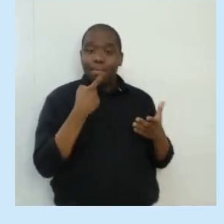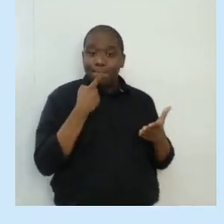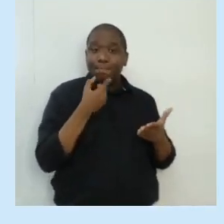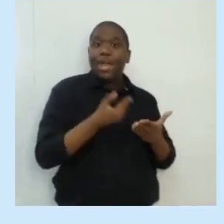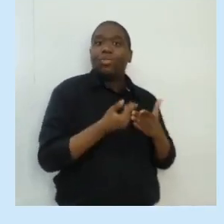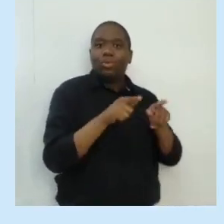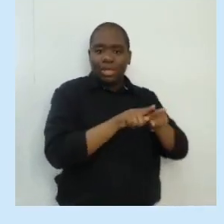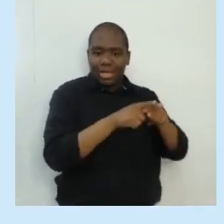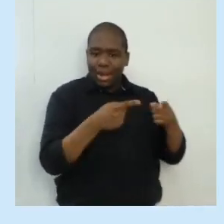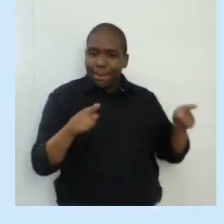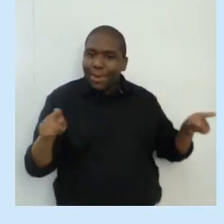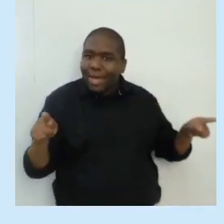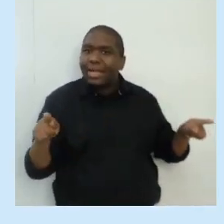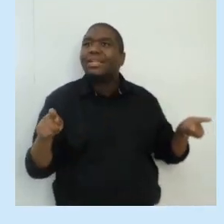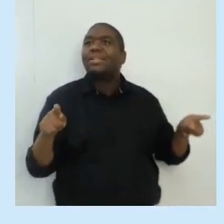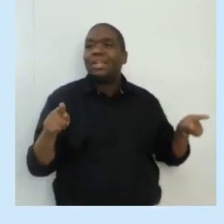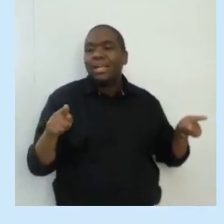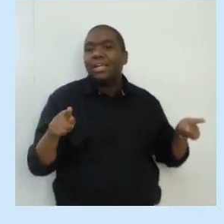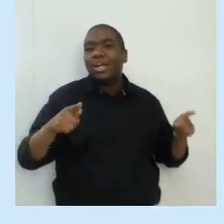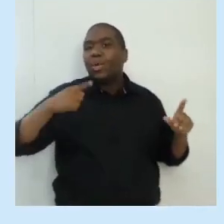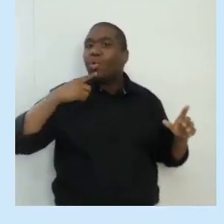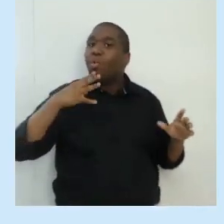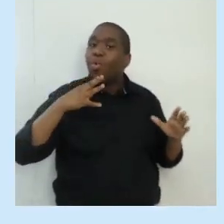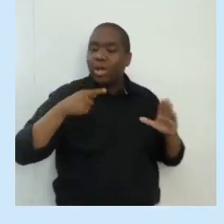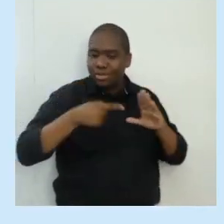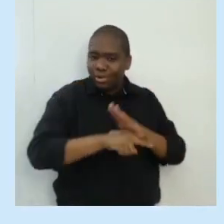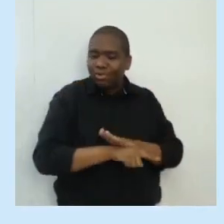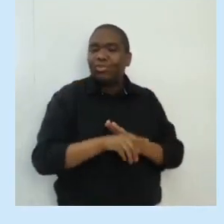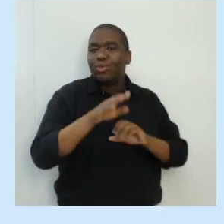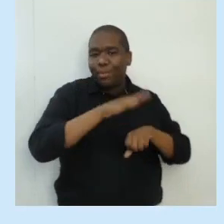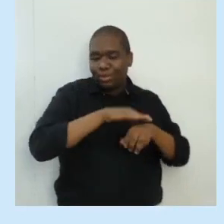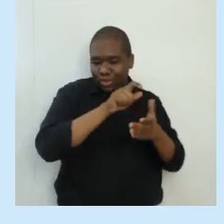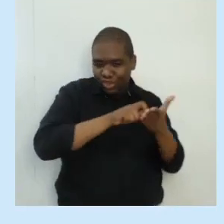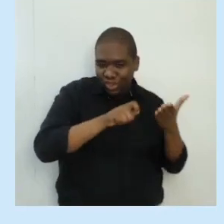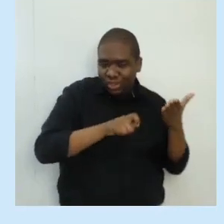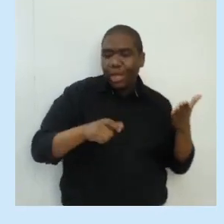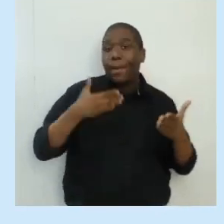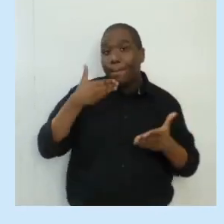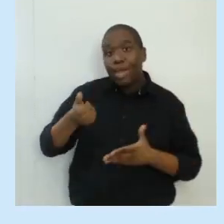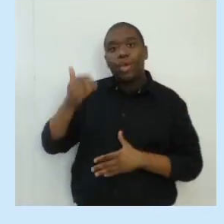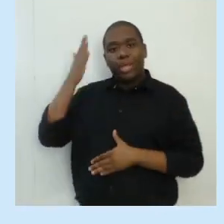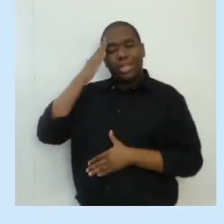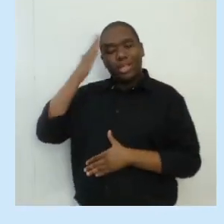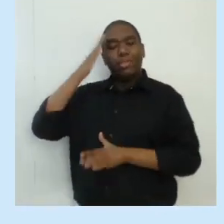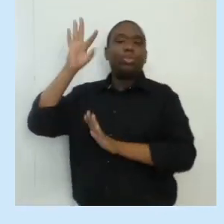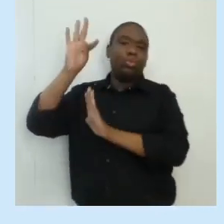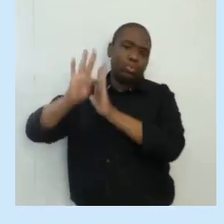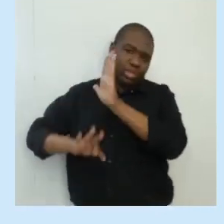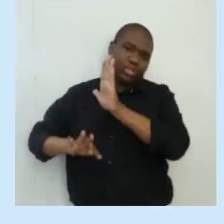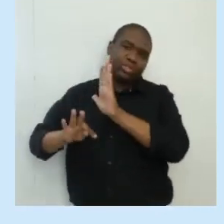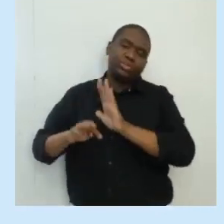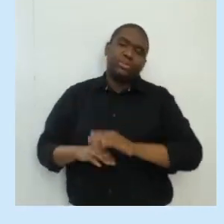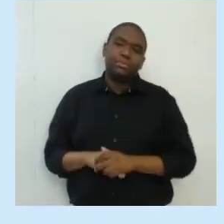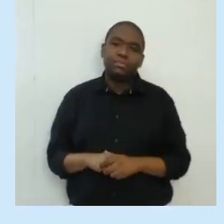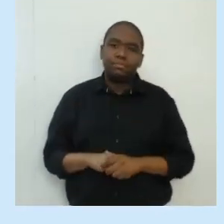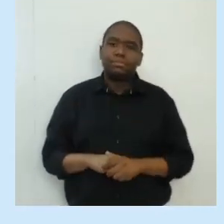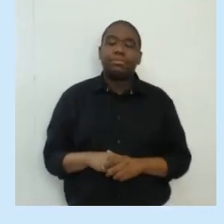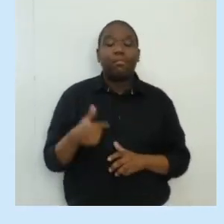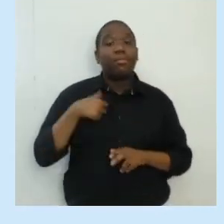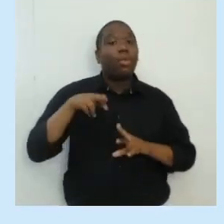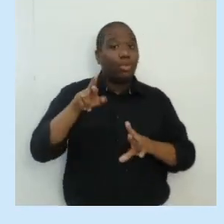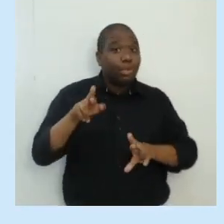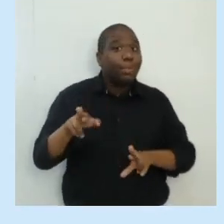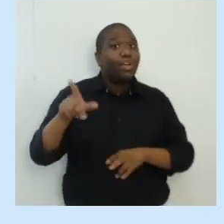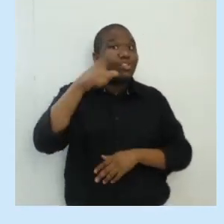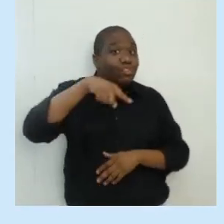tenho, quanto mais a proximidade eu tenho com a gramática na escrita, melhor a compreensão daquilo que eu quero dizer. Eu espero que vocês